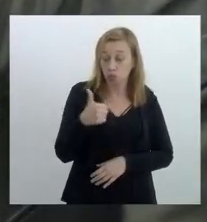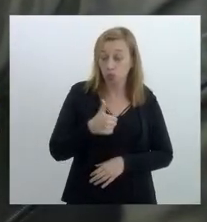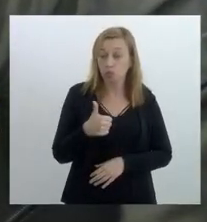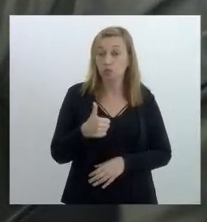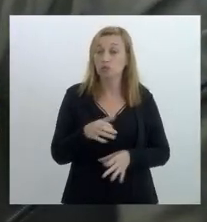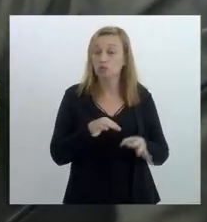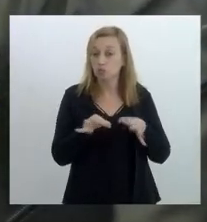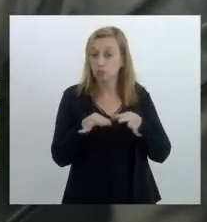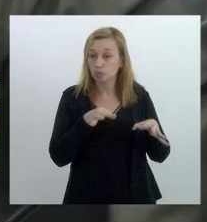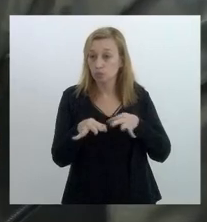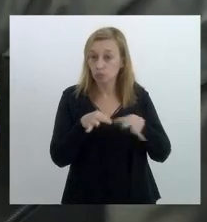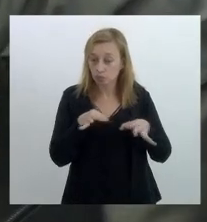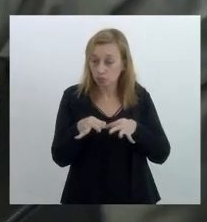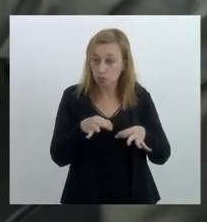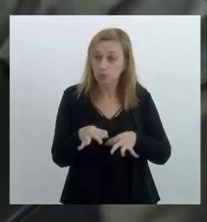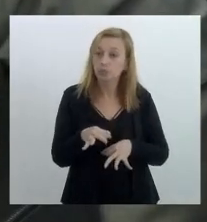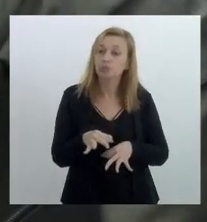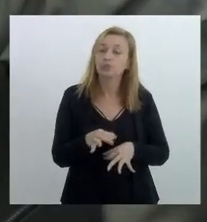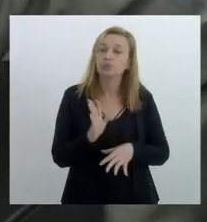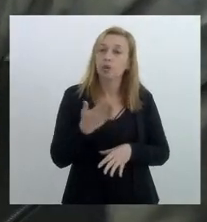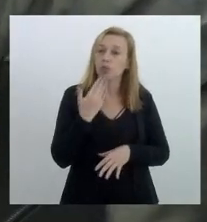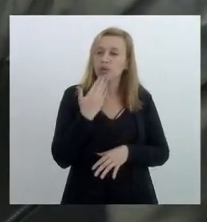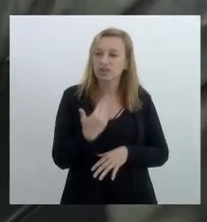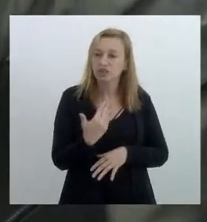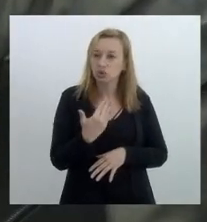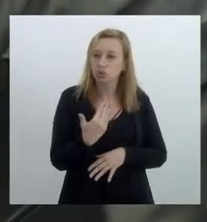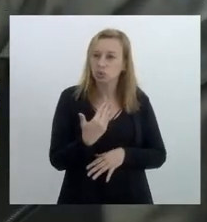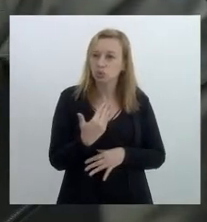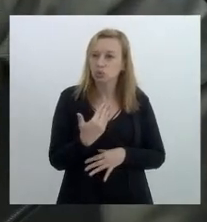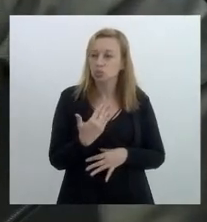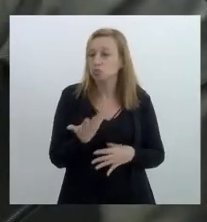um levantamento, né, que é um pedido,